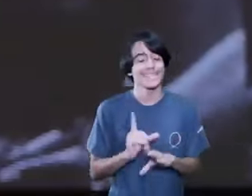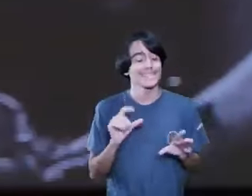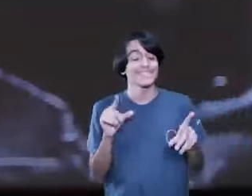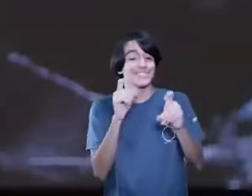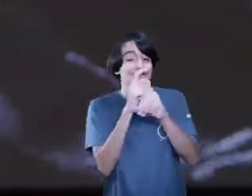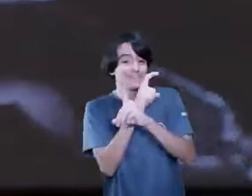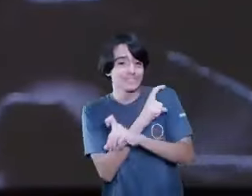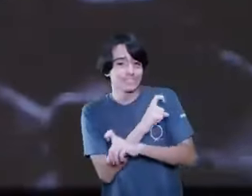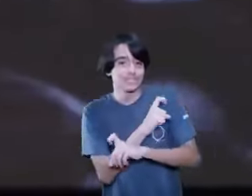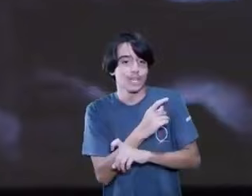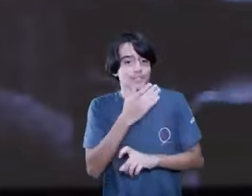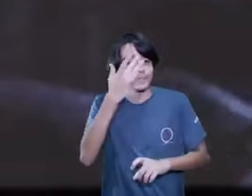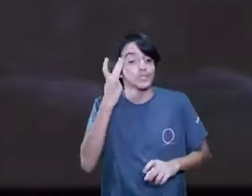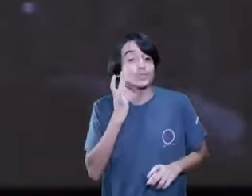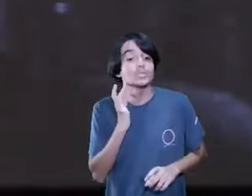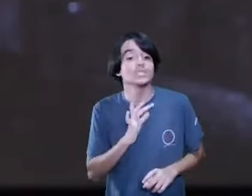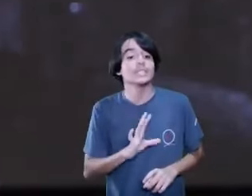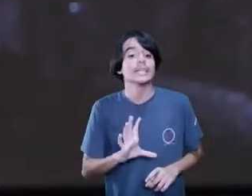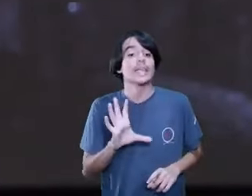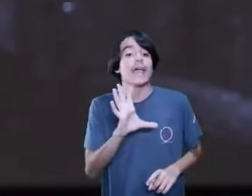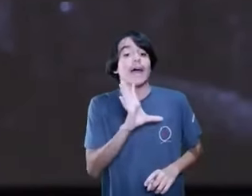é para aqueles que